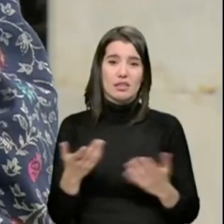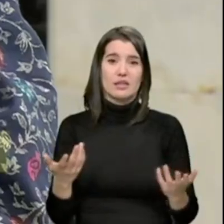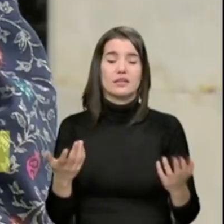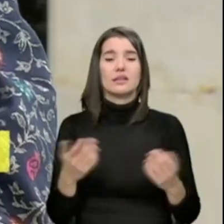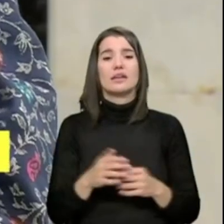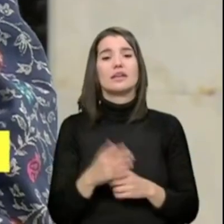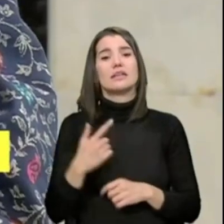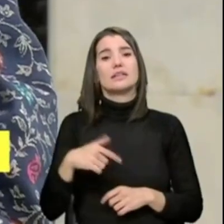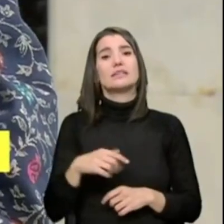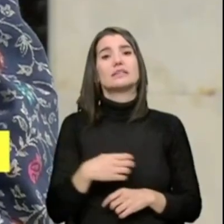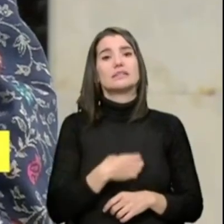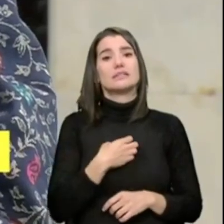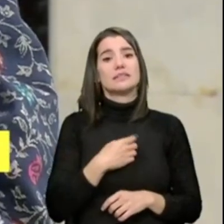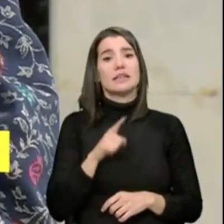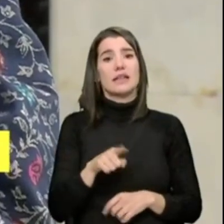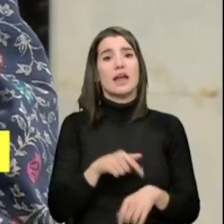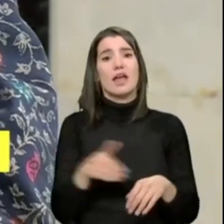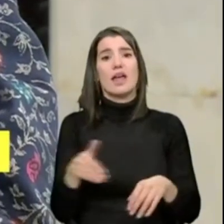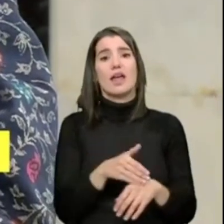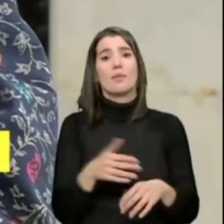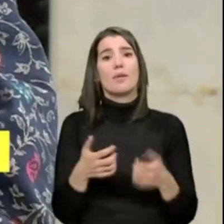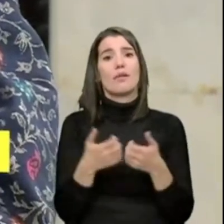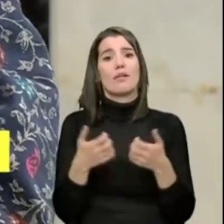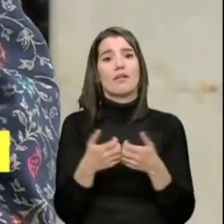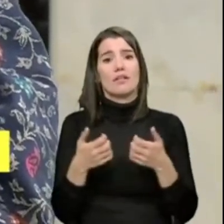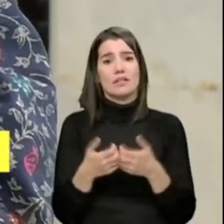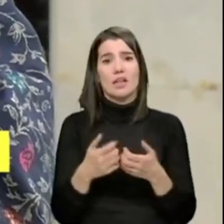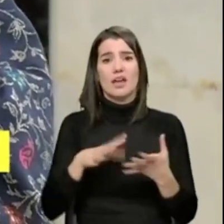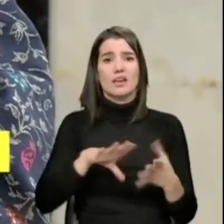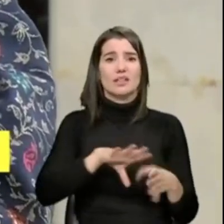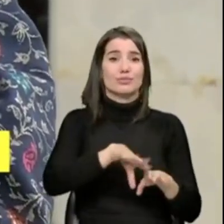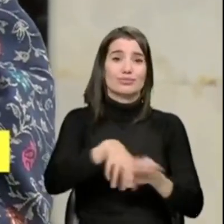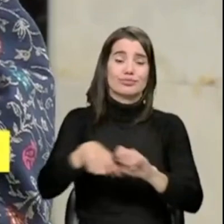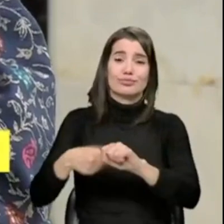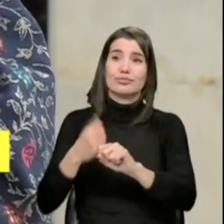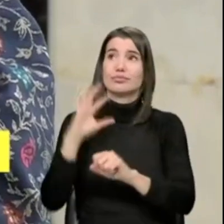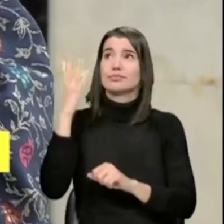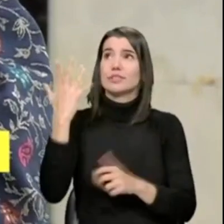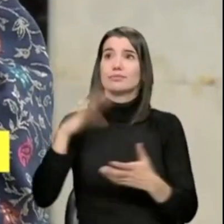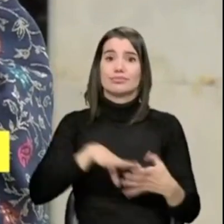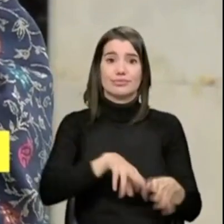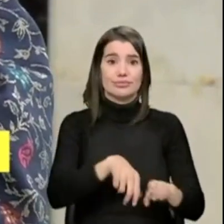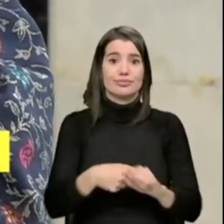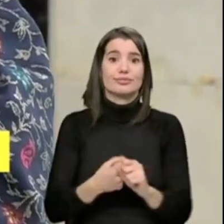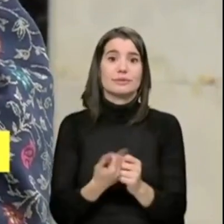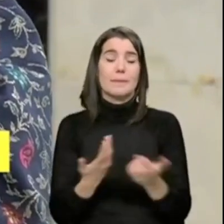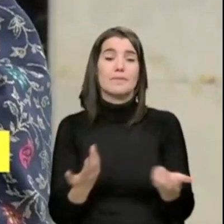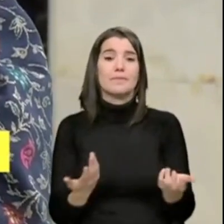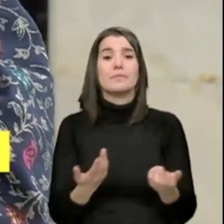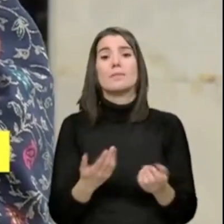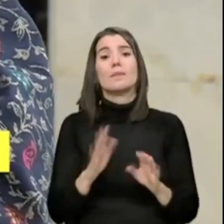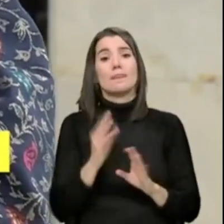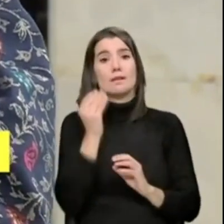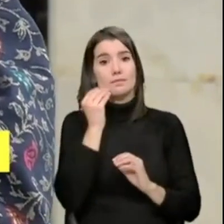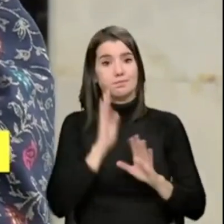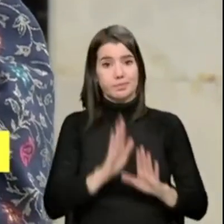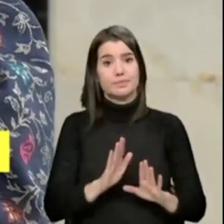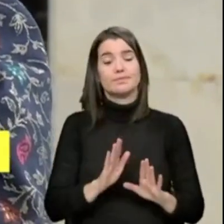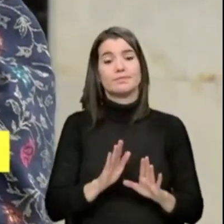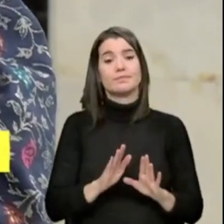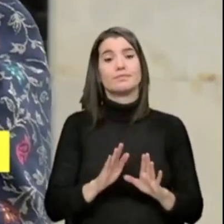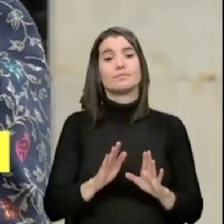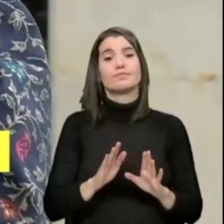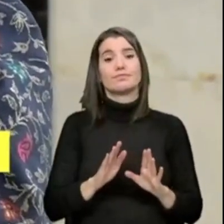que considera-se uma época de guerras, uma época de desastres naturais, que faz parte da humanização